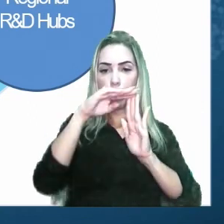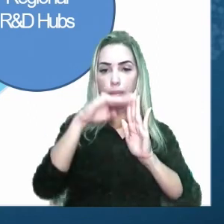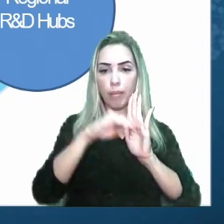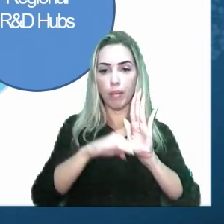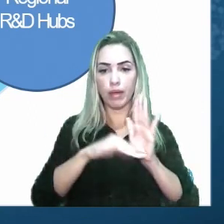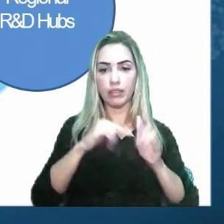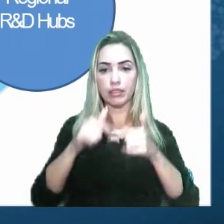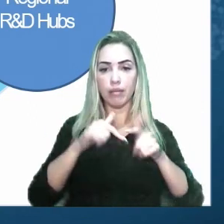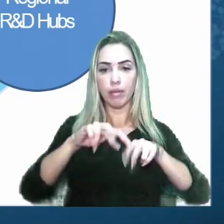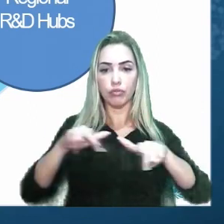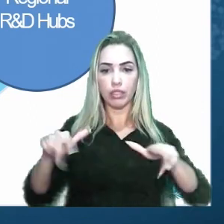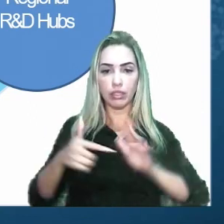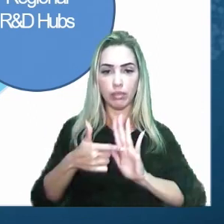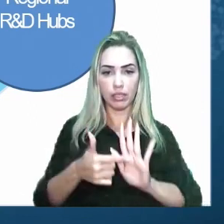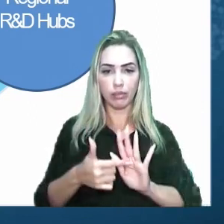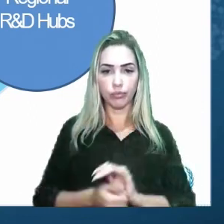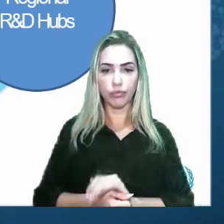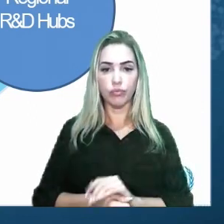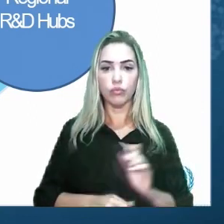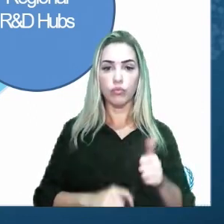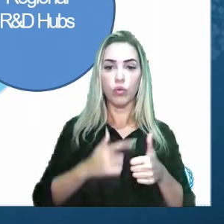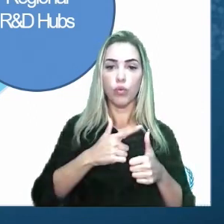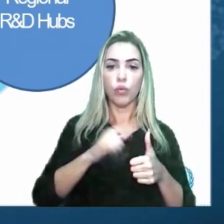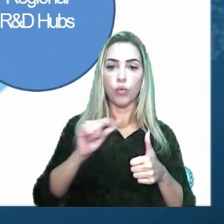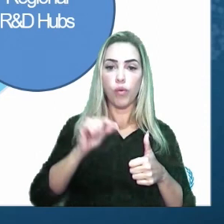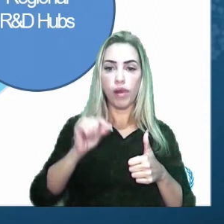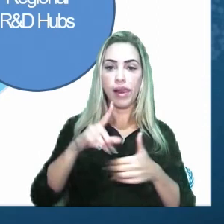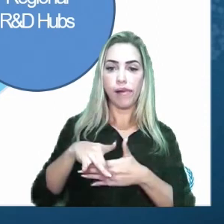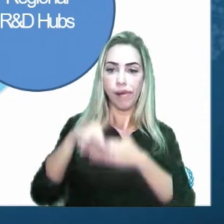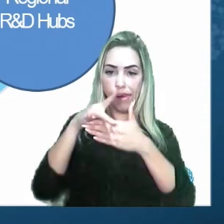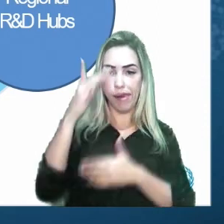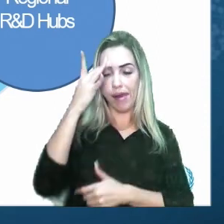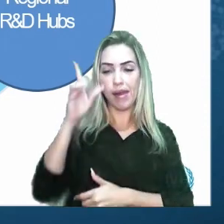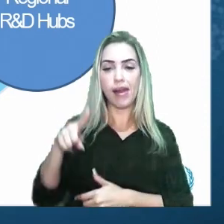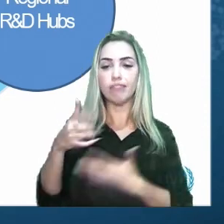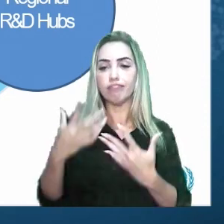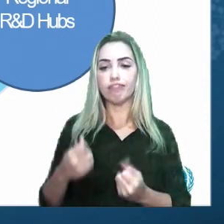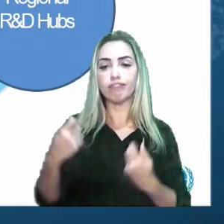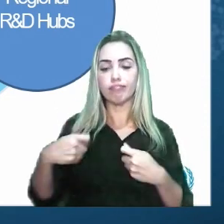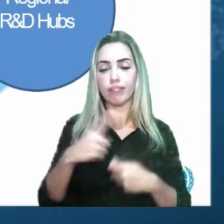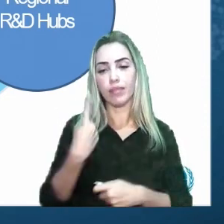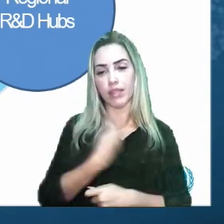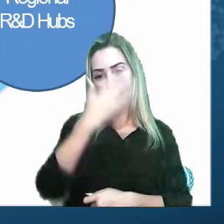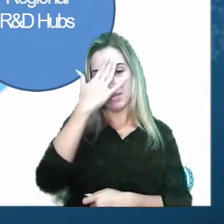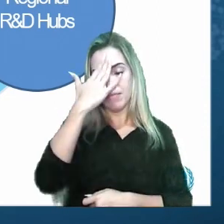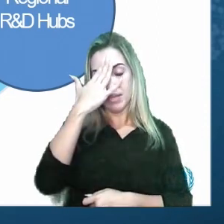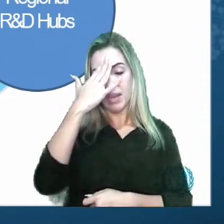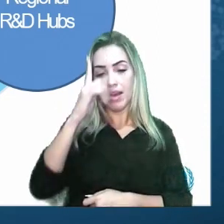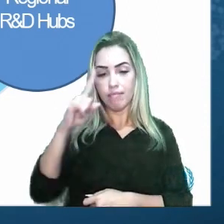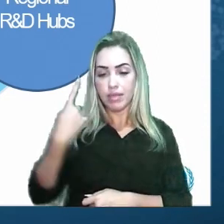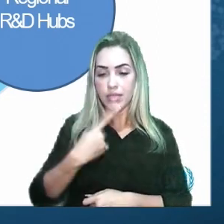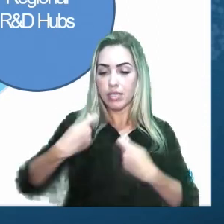trabalhos apresentados. Um deles é a liderança. Eu acho que é inegável que a gente precisa, e a gente precisa